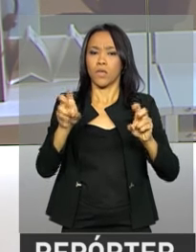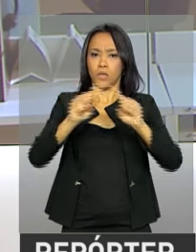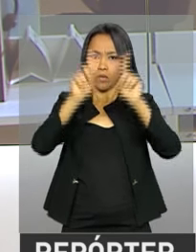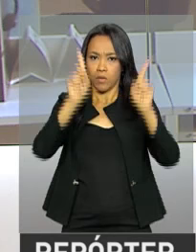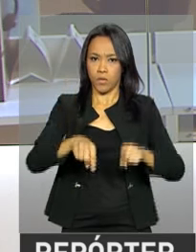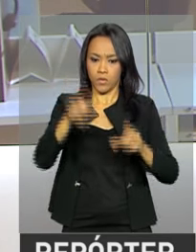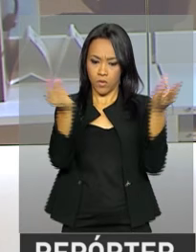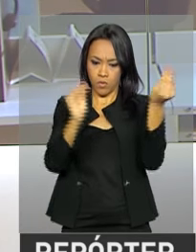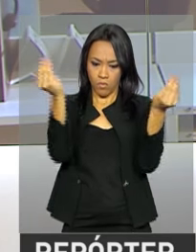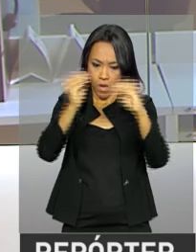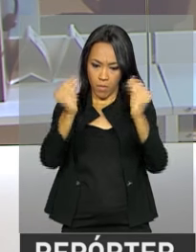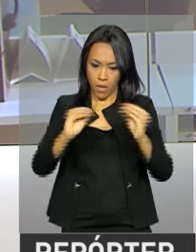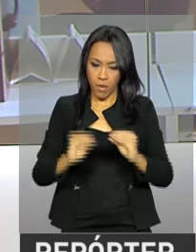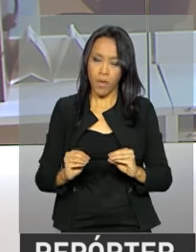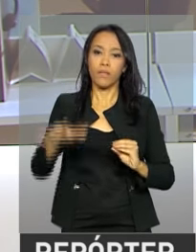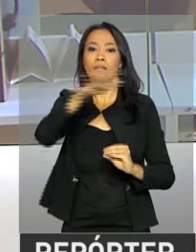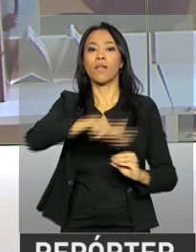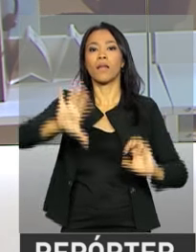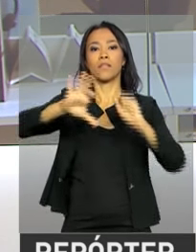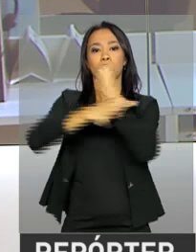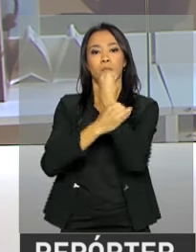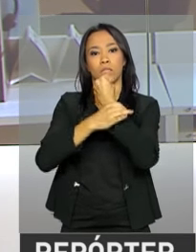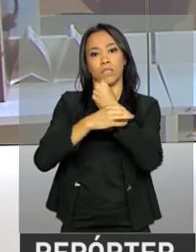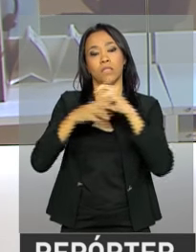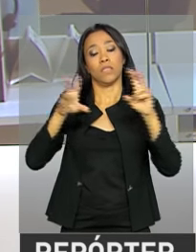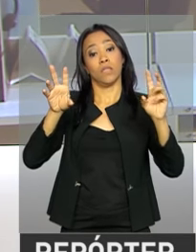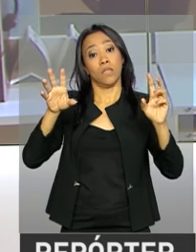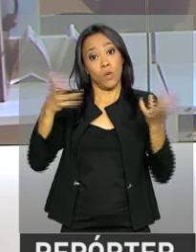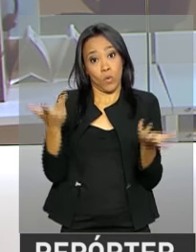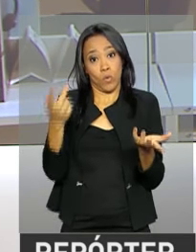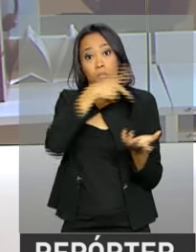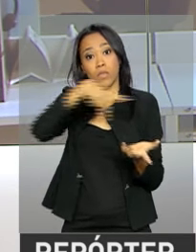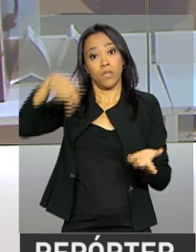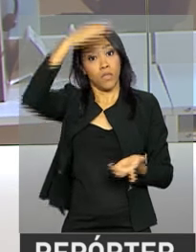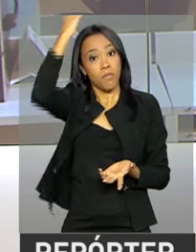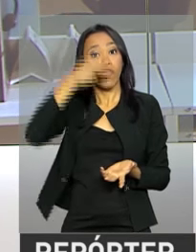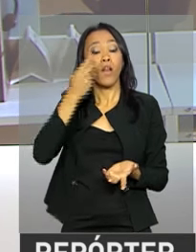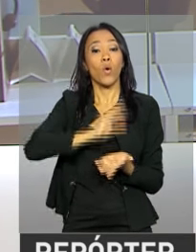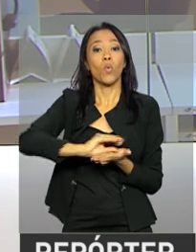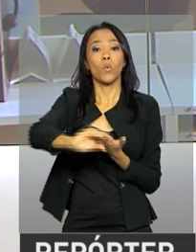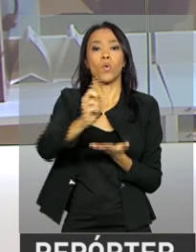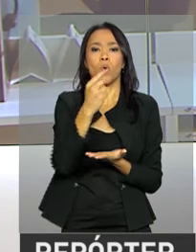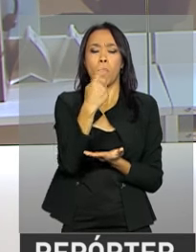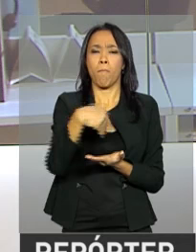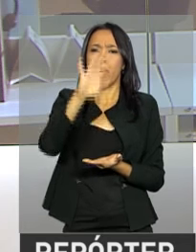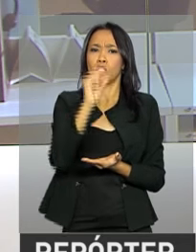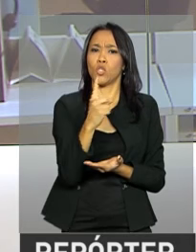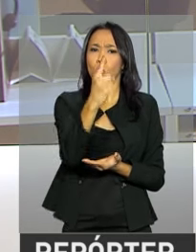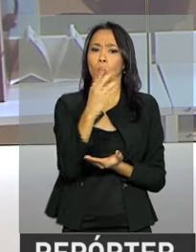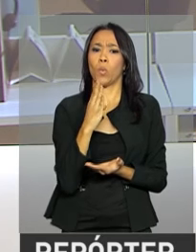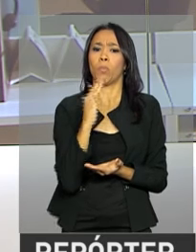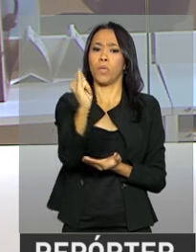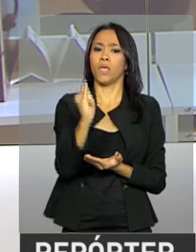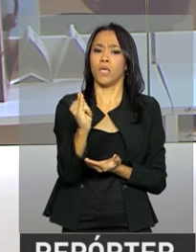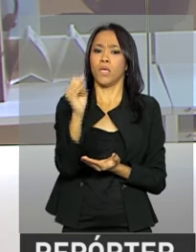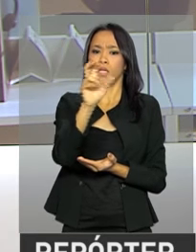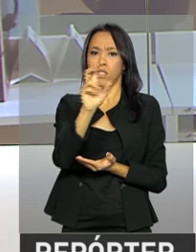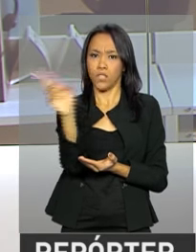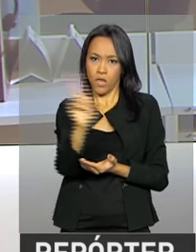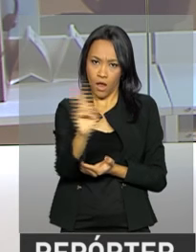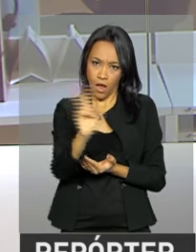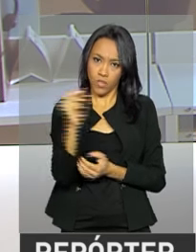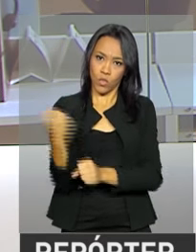de segurança pública o presidente temer falou sobre o investimento de mais de 1 bilhão de reais de 1 bilhão de reais em